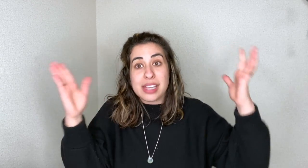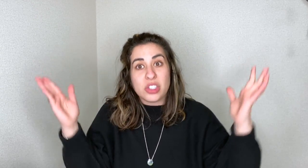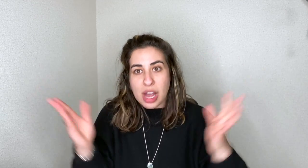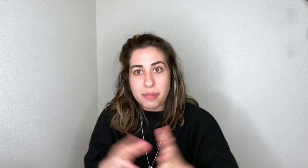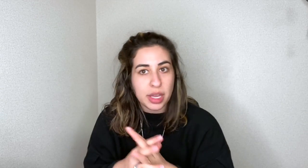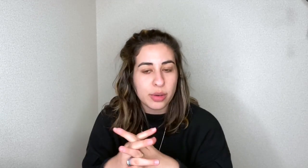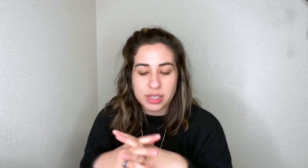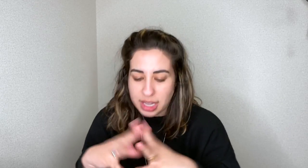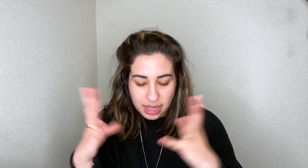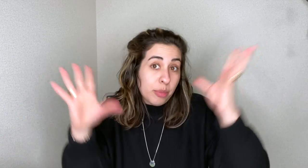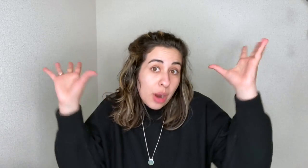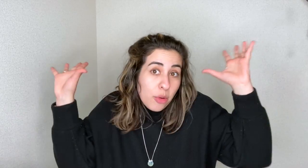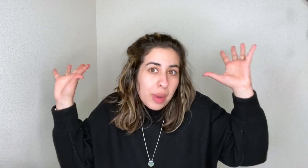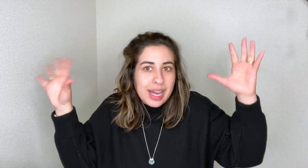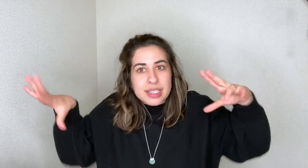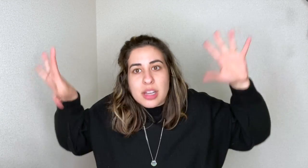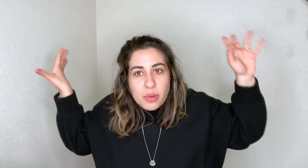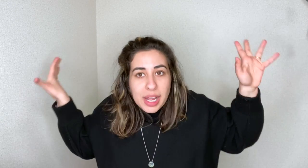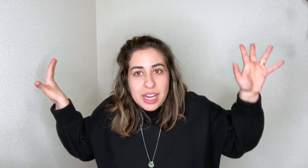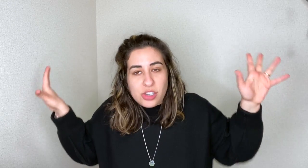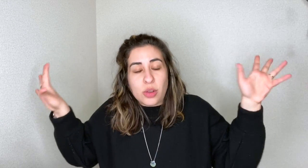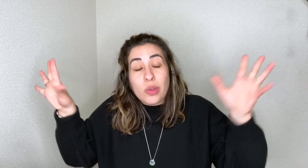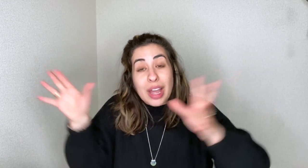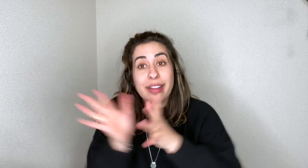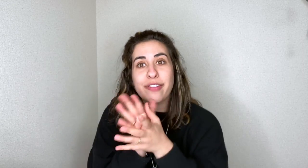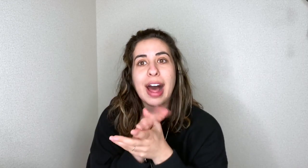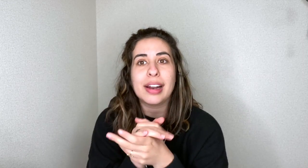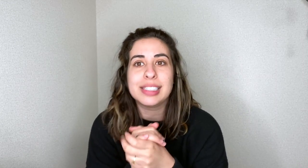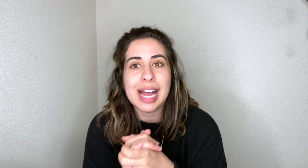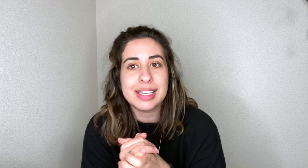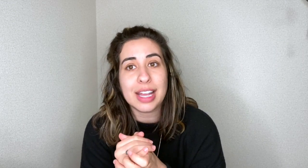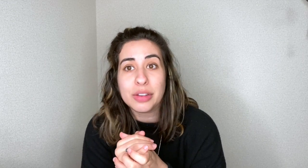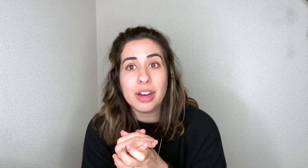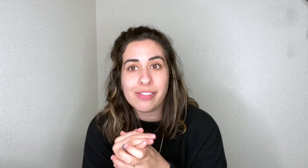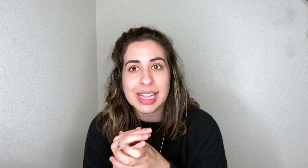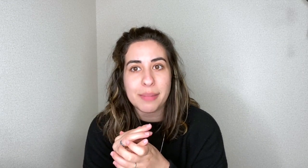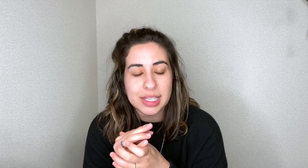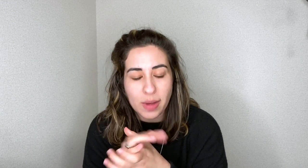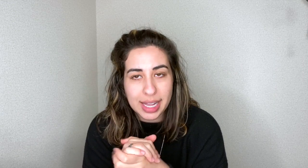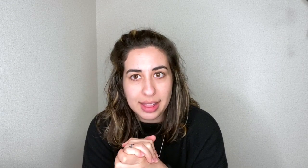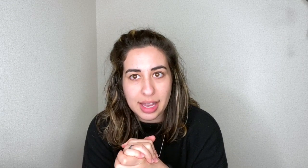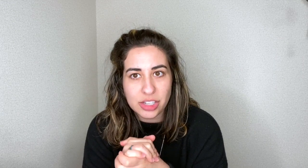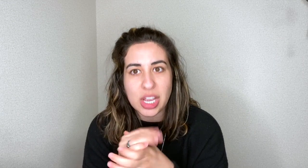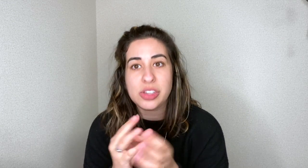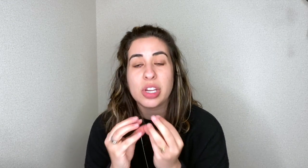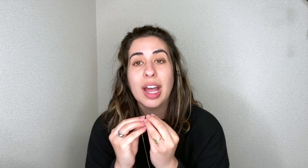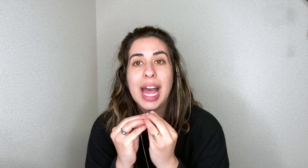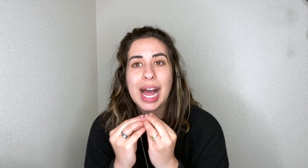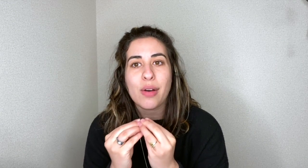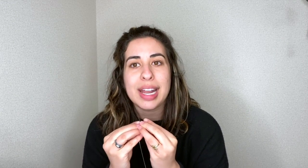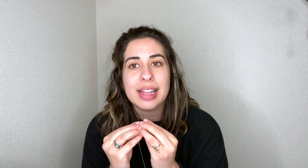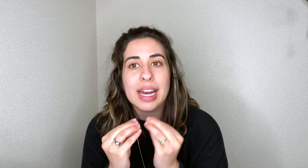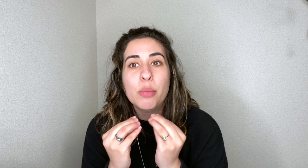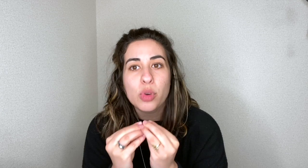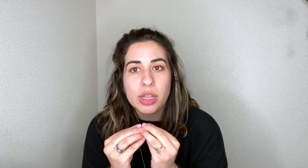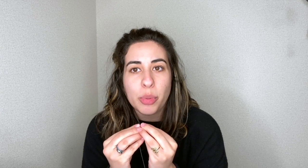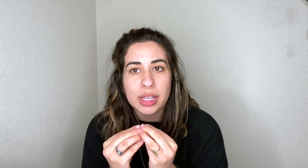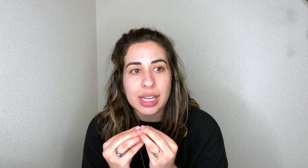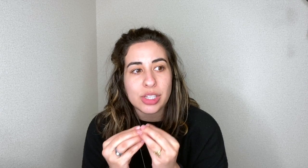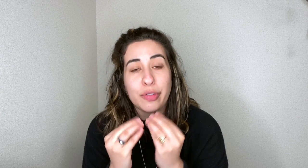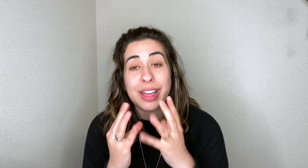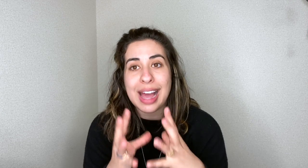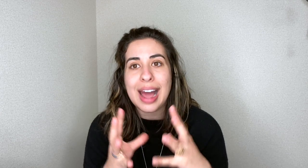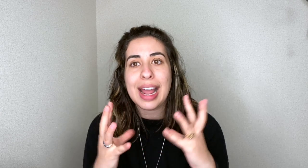vários pais de amigos que, por alguma razão, acreditam no que ele fala, já dizendo que não vai ter mais quarentena. Gente, a quarentena é